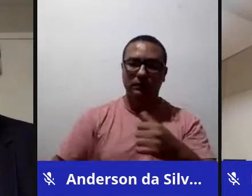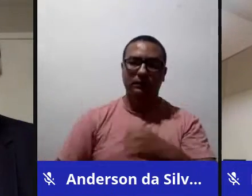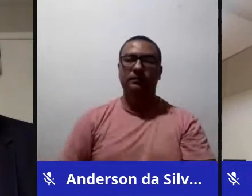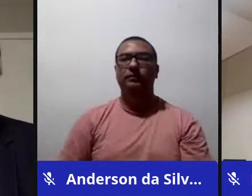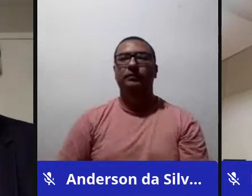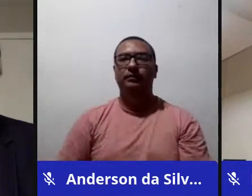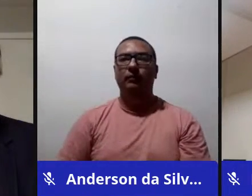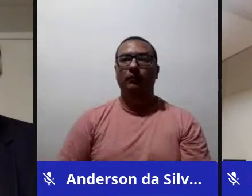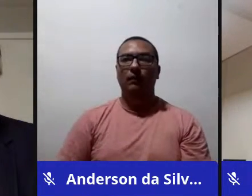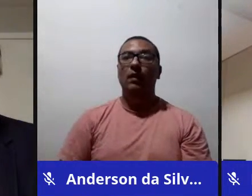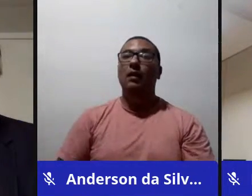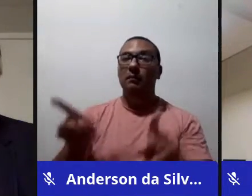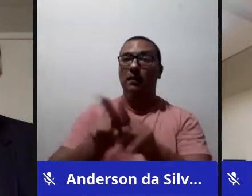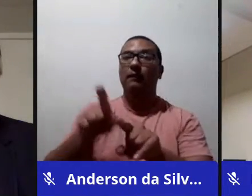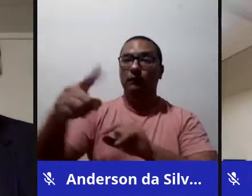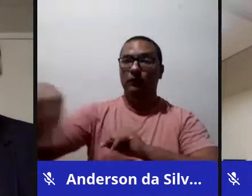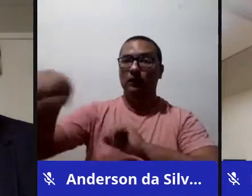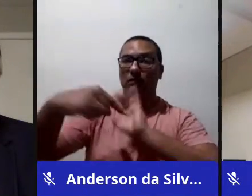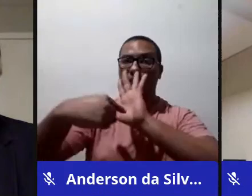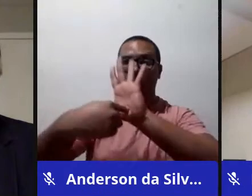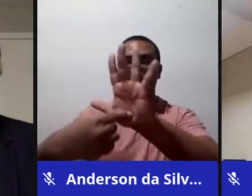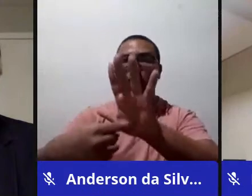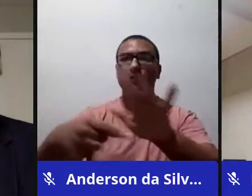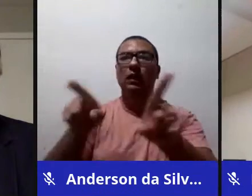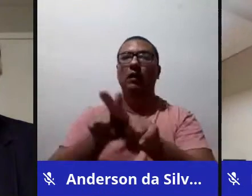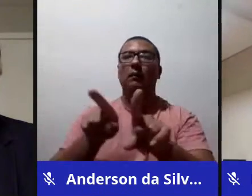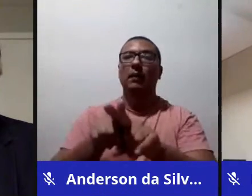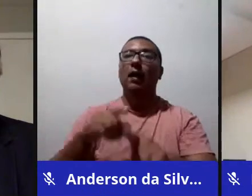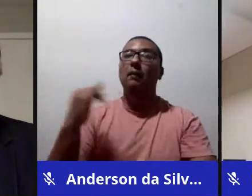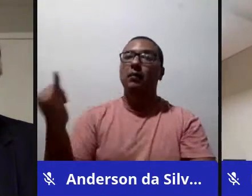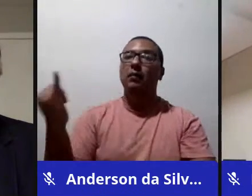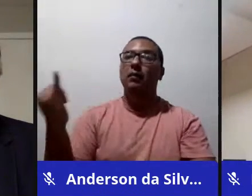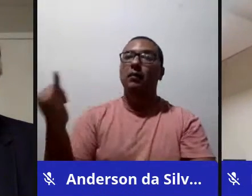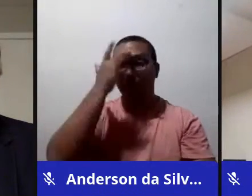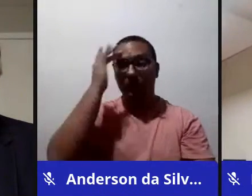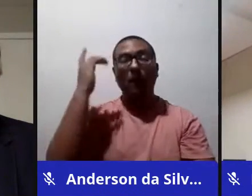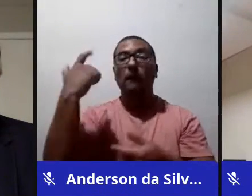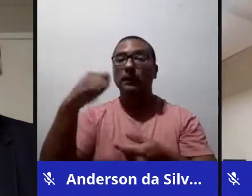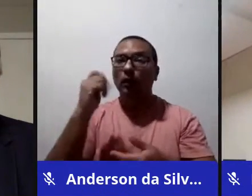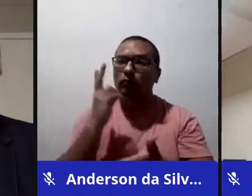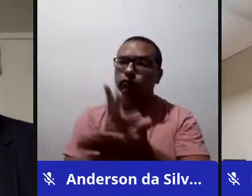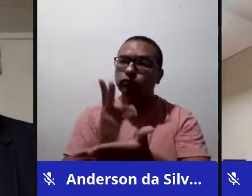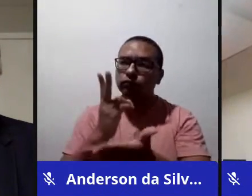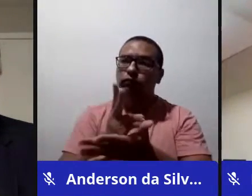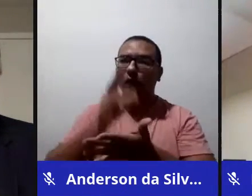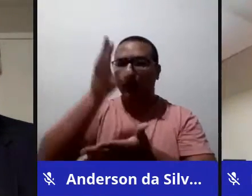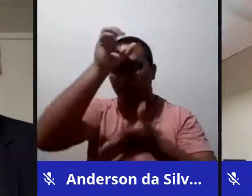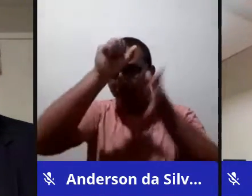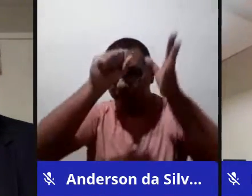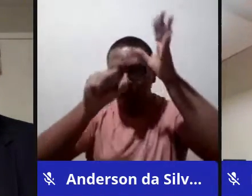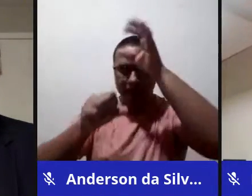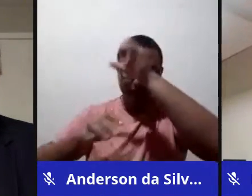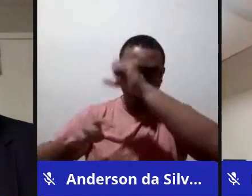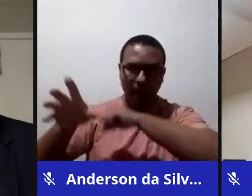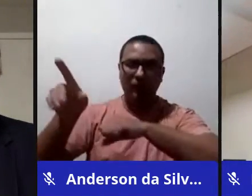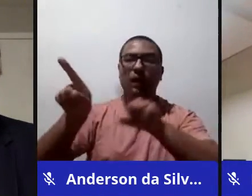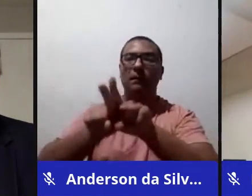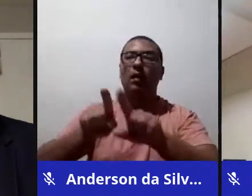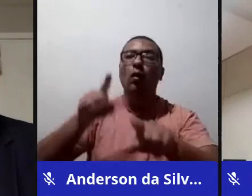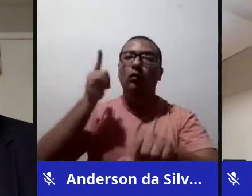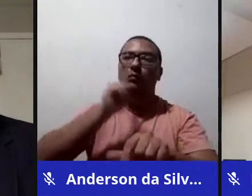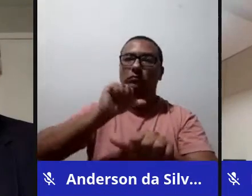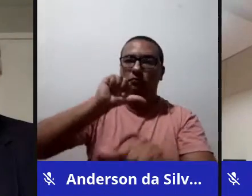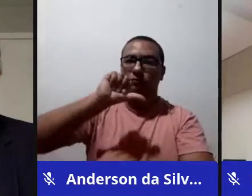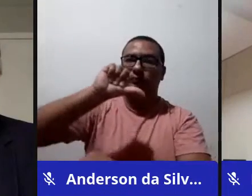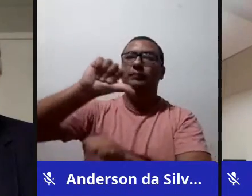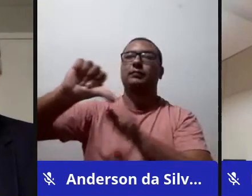trouxeram também essa perspectiva, essa necessidade das pessoas continuarem aprendendo. Acho que essa transformação, ela passa, né,